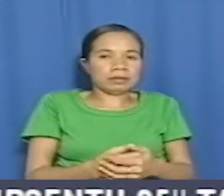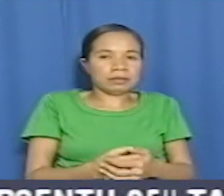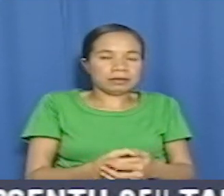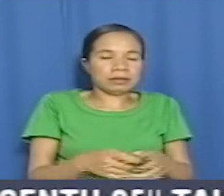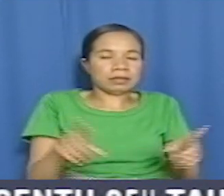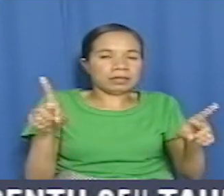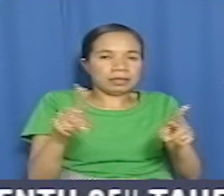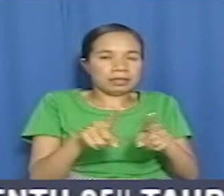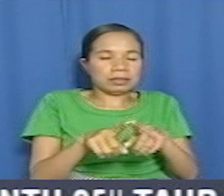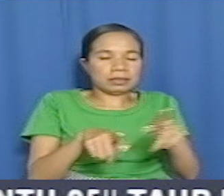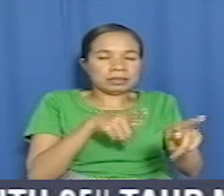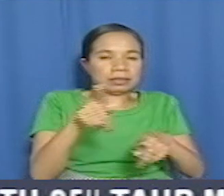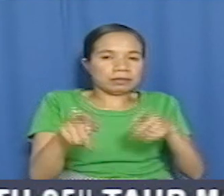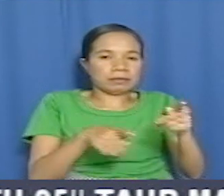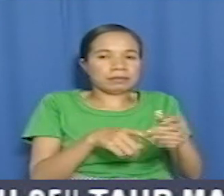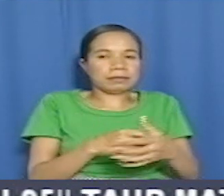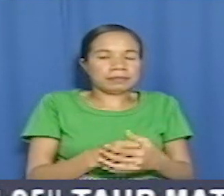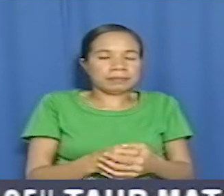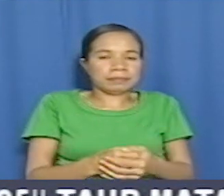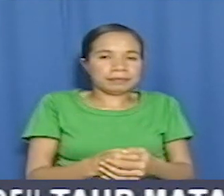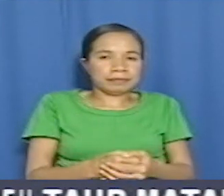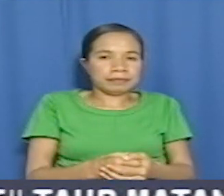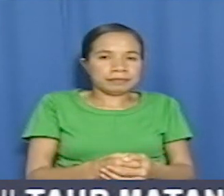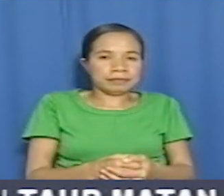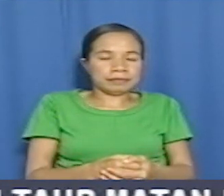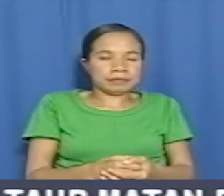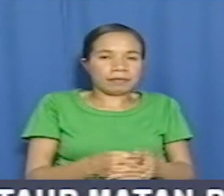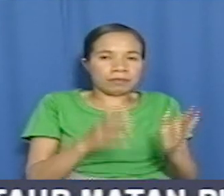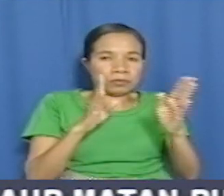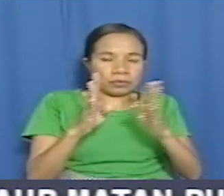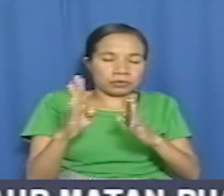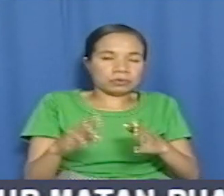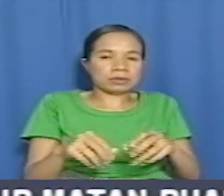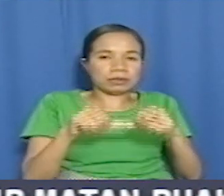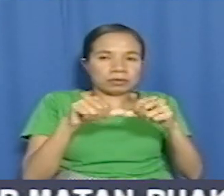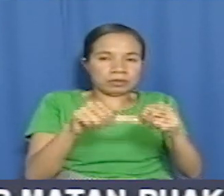dar eleitores. Mas bem, a outra é que o processo se lauhela,